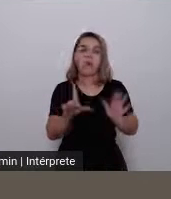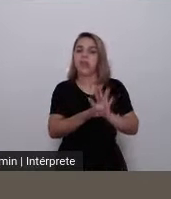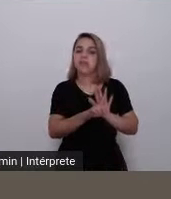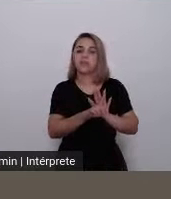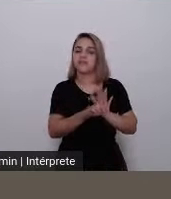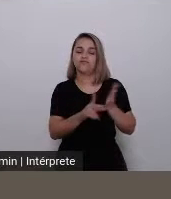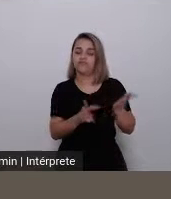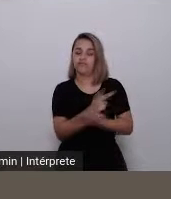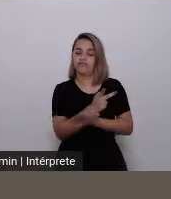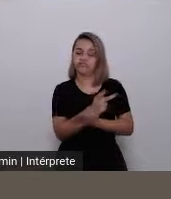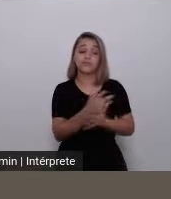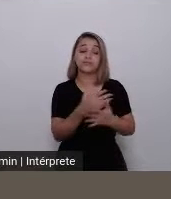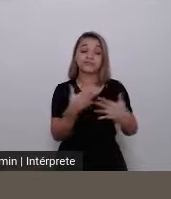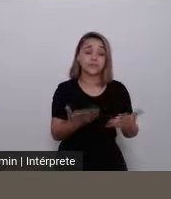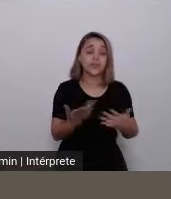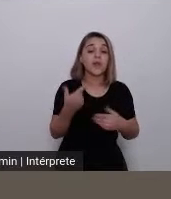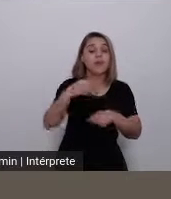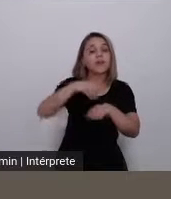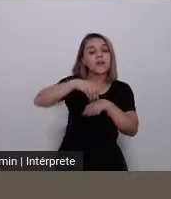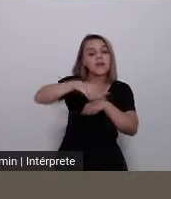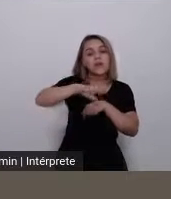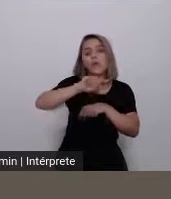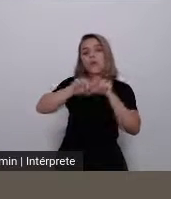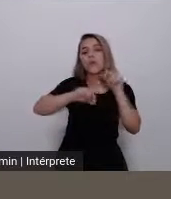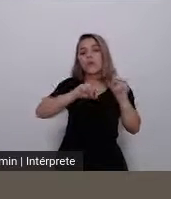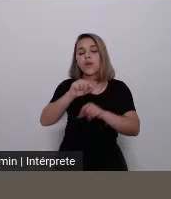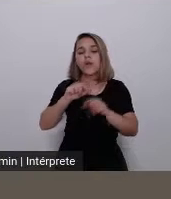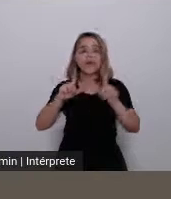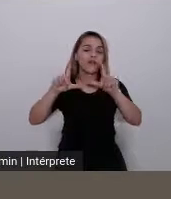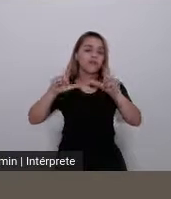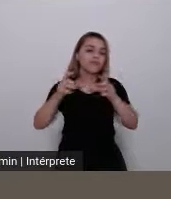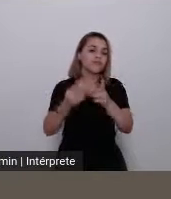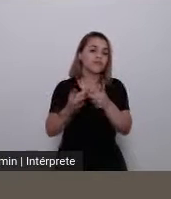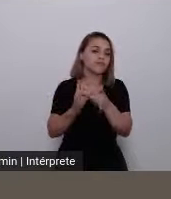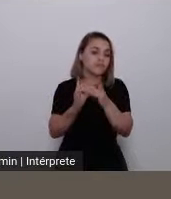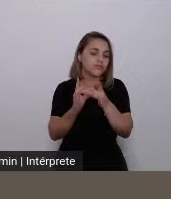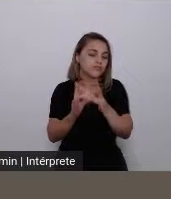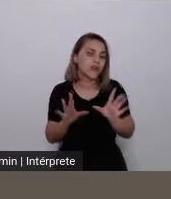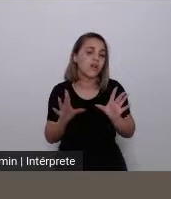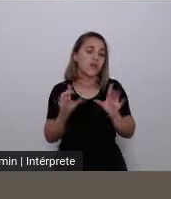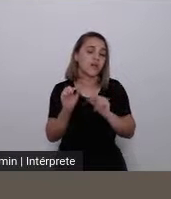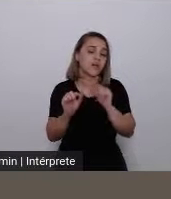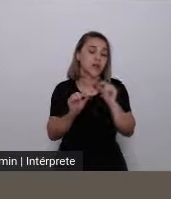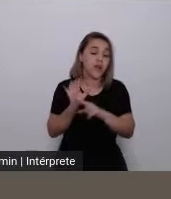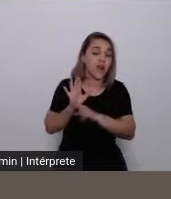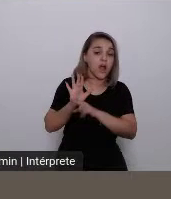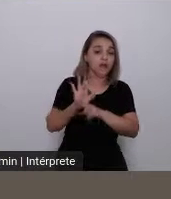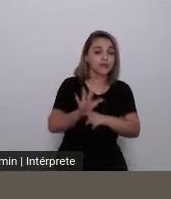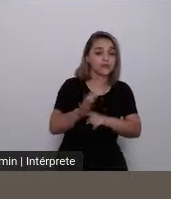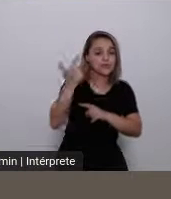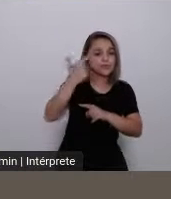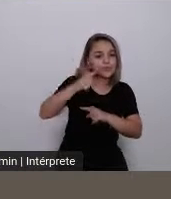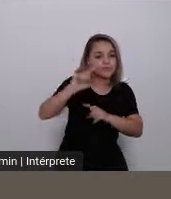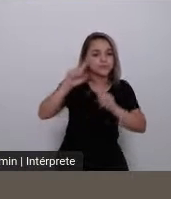vai dizer, ou vai sugerir, que a fotografia podia oferecer como contribuição para superar